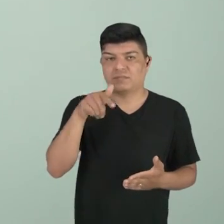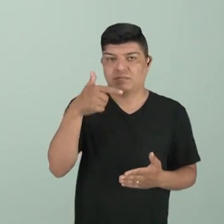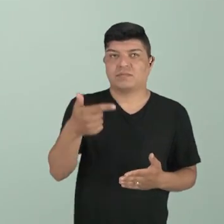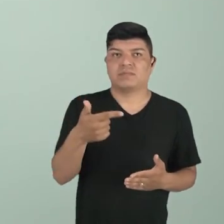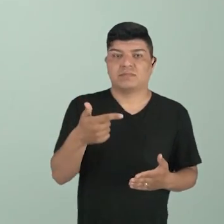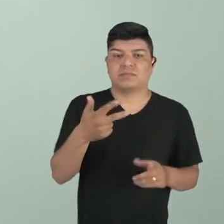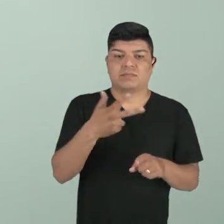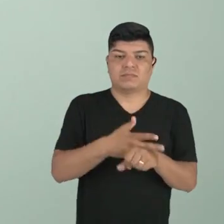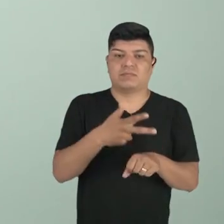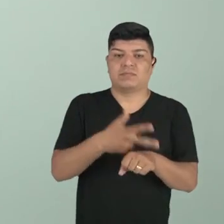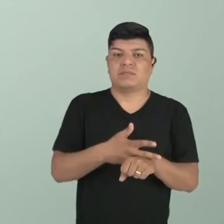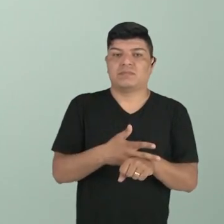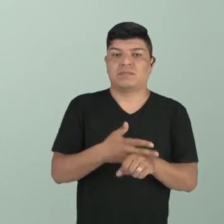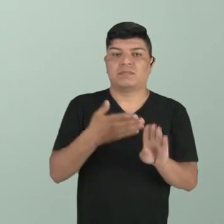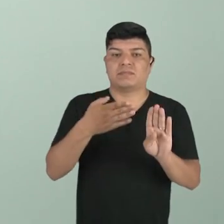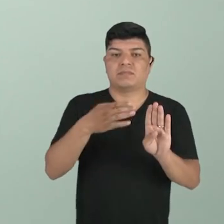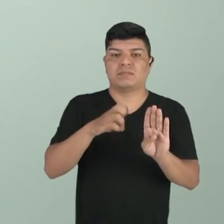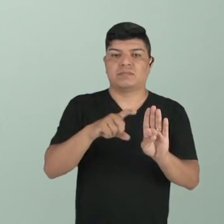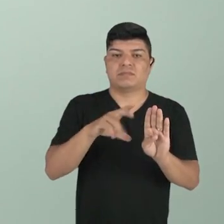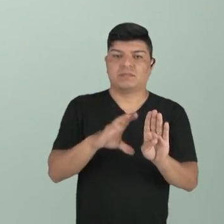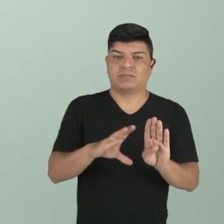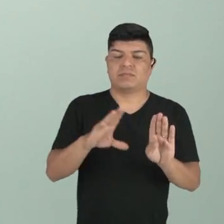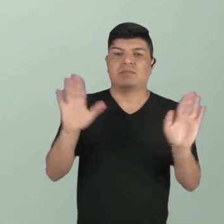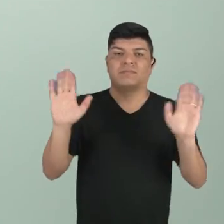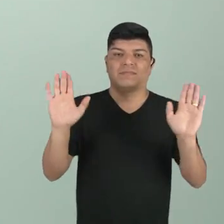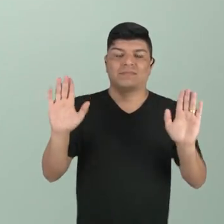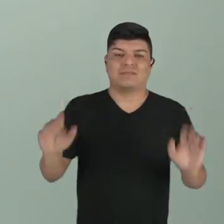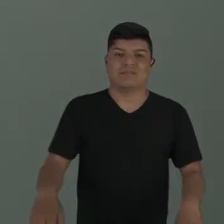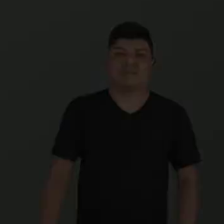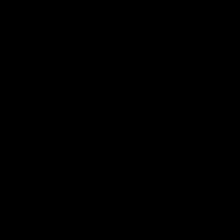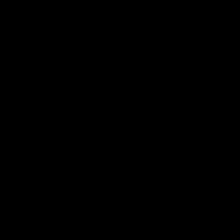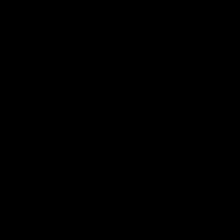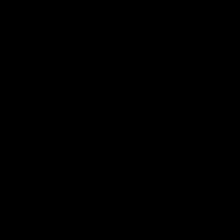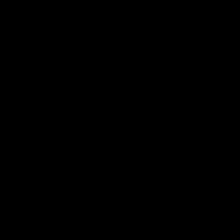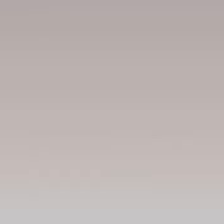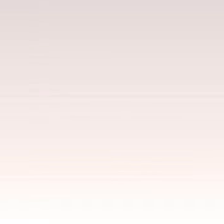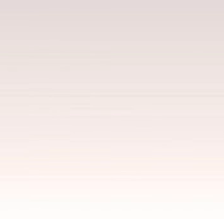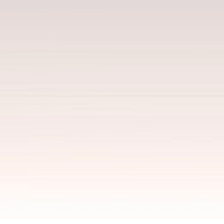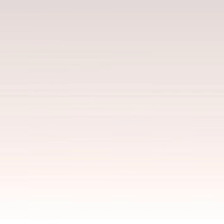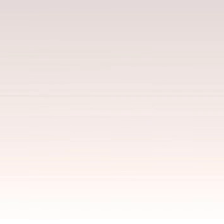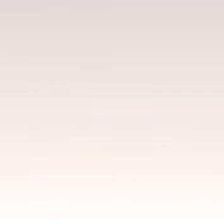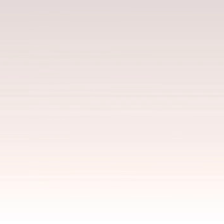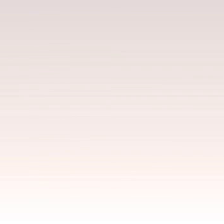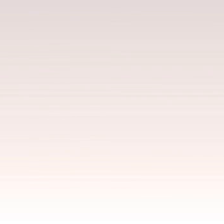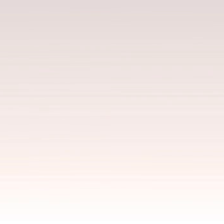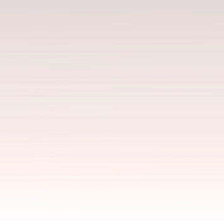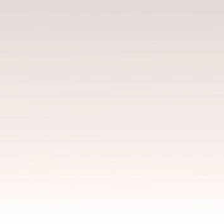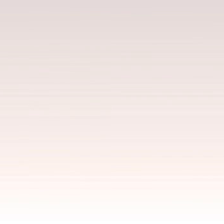demais vídeos, acessem eduque.acre. Tchau!